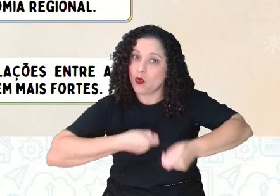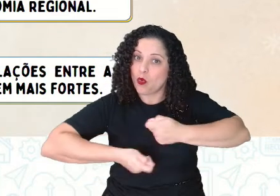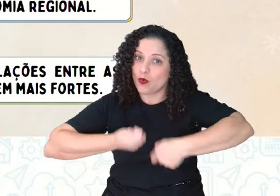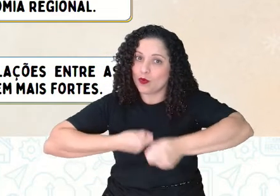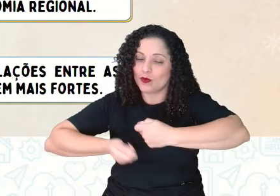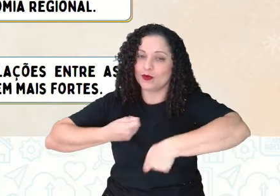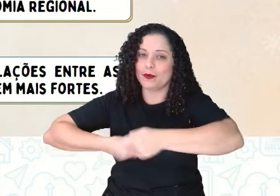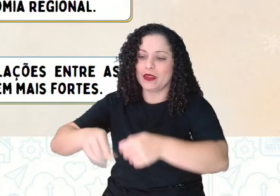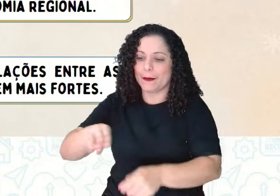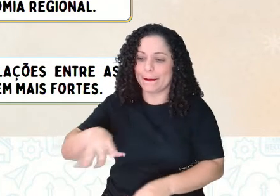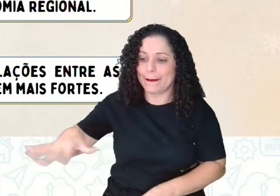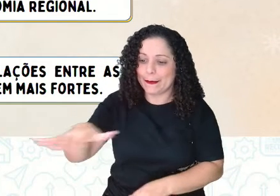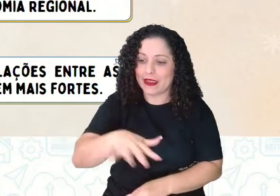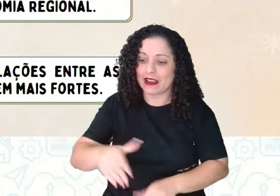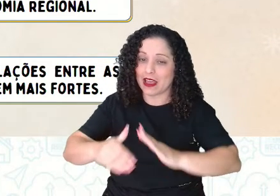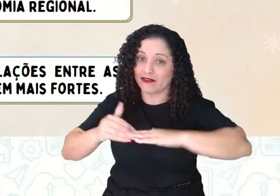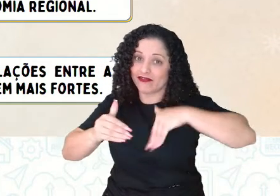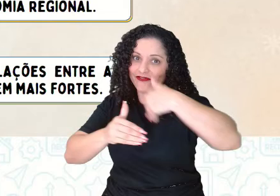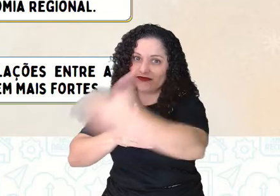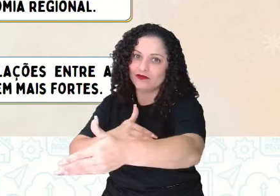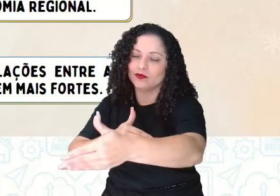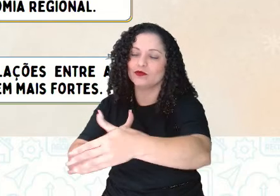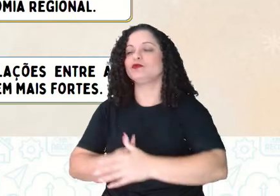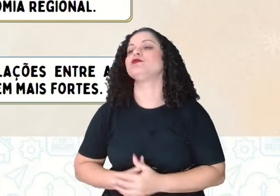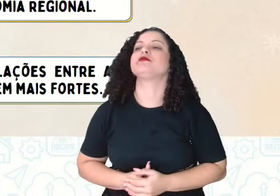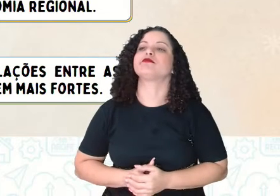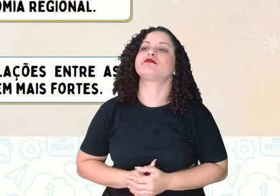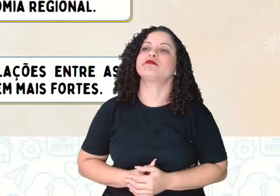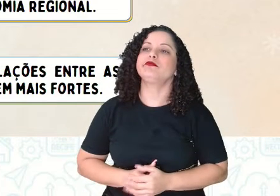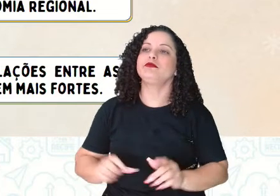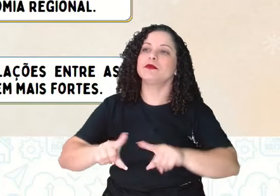voltada para o mercado externo. Mas,